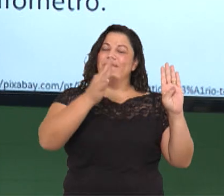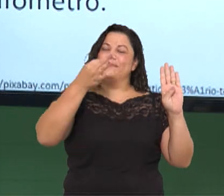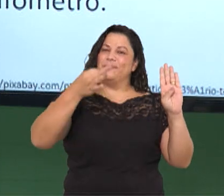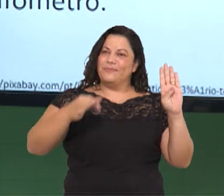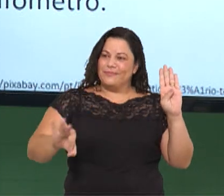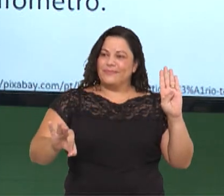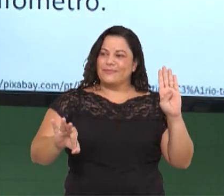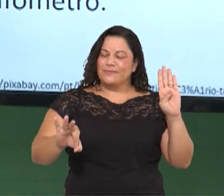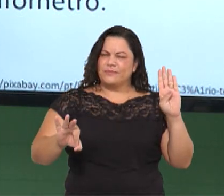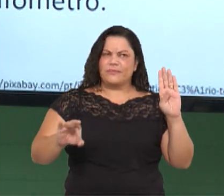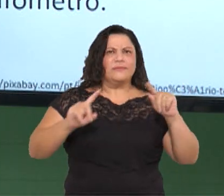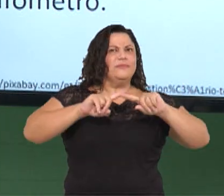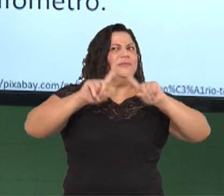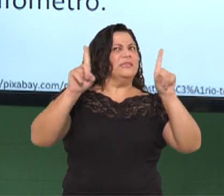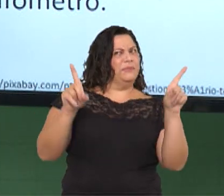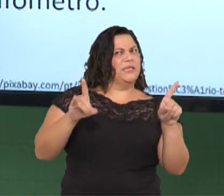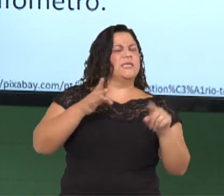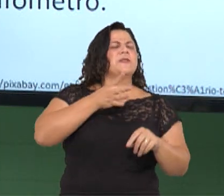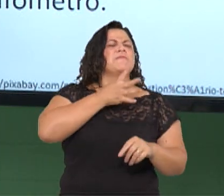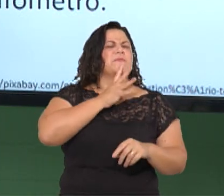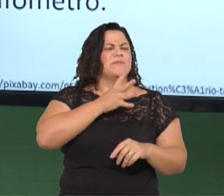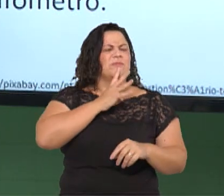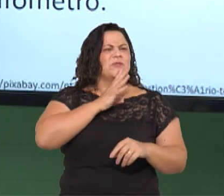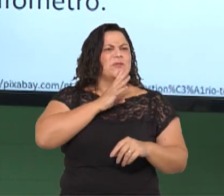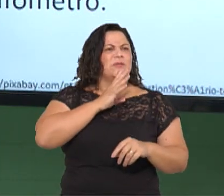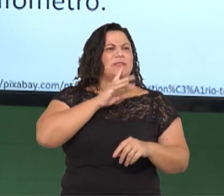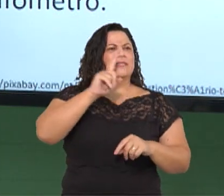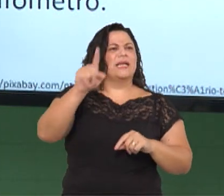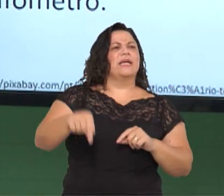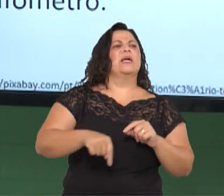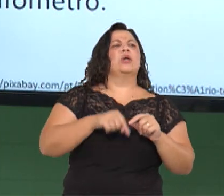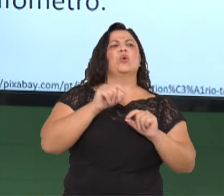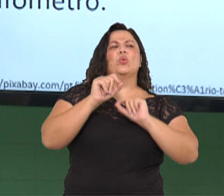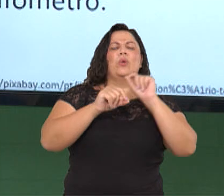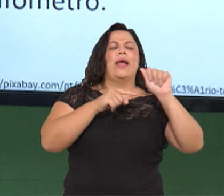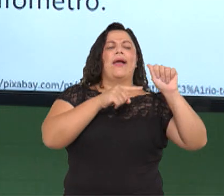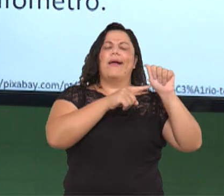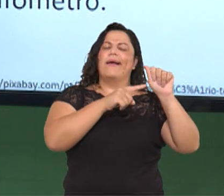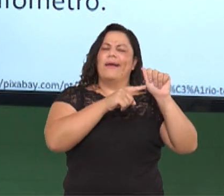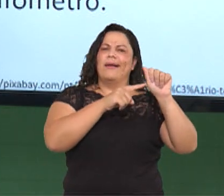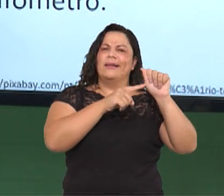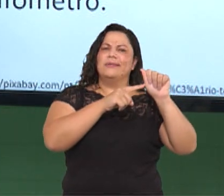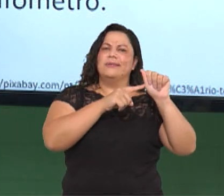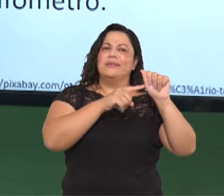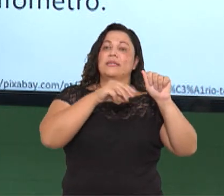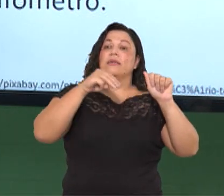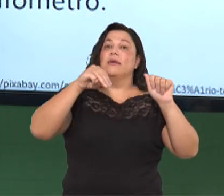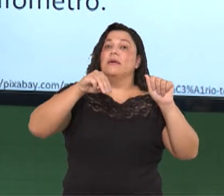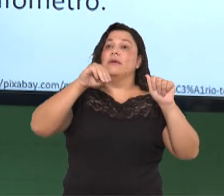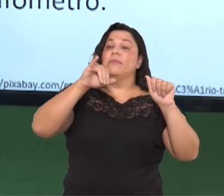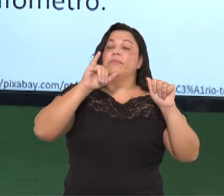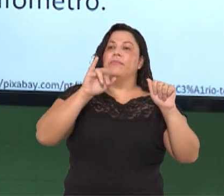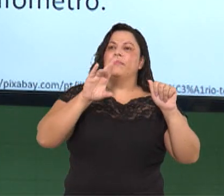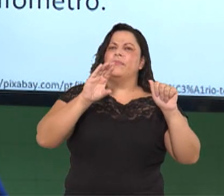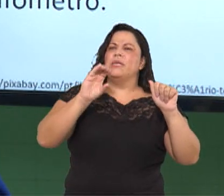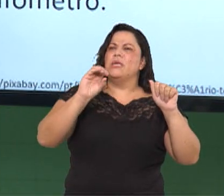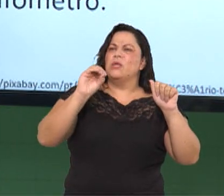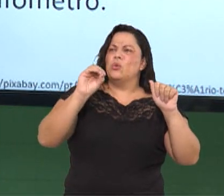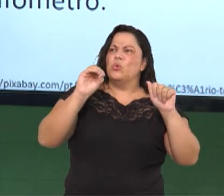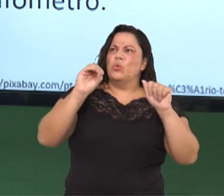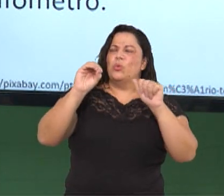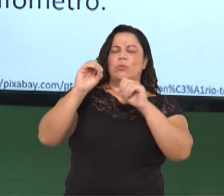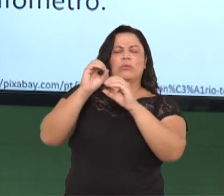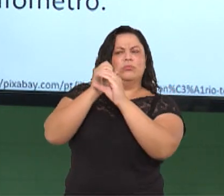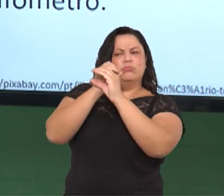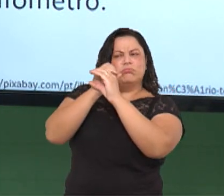na ponta da língua. Mas vamos conhecer os outros? Microscópio é um instrumento que nós utilizamos também para ampliar. Só que